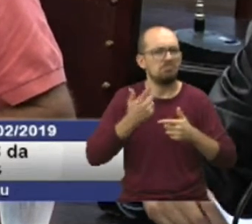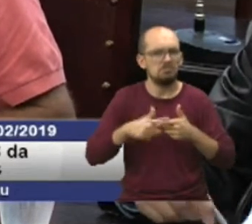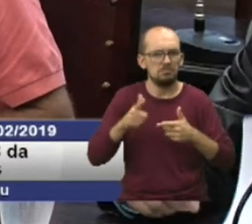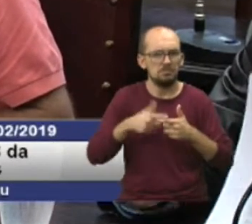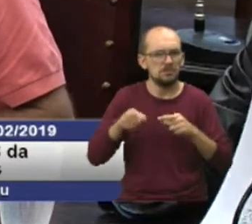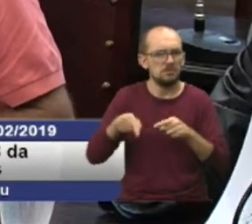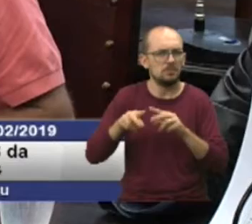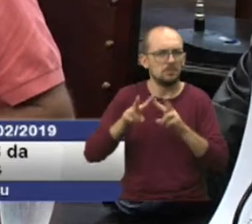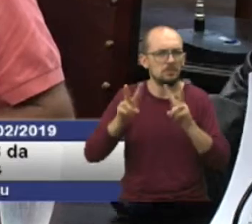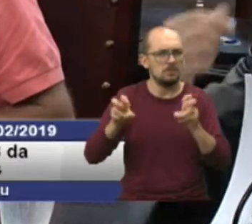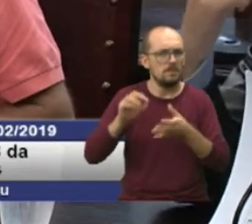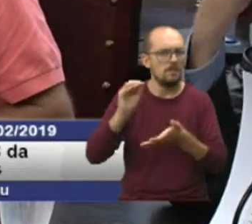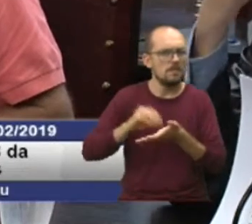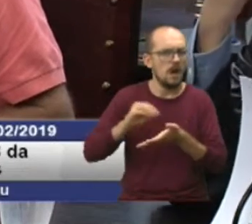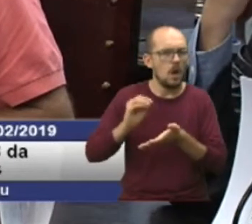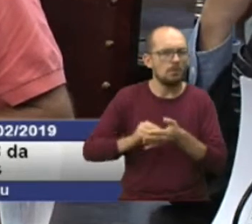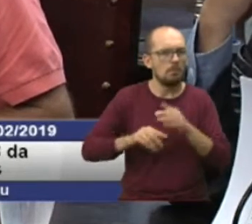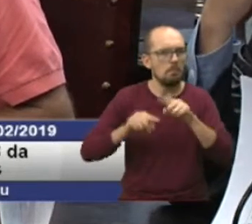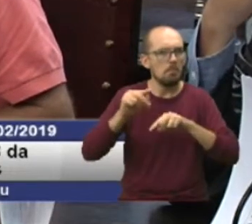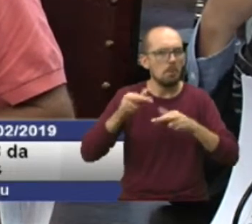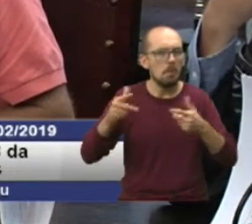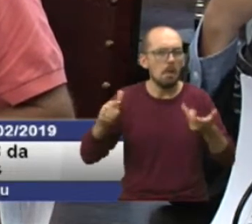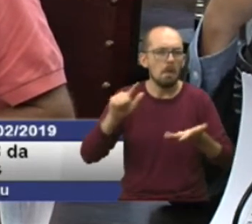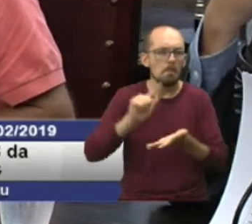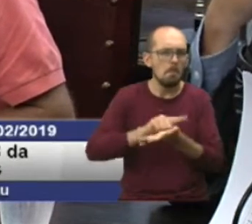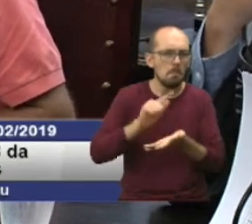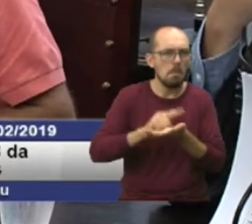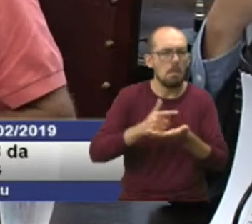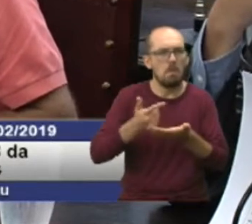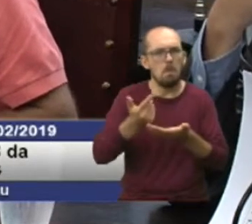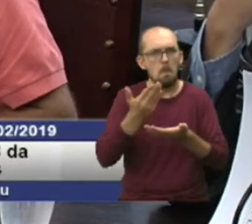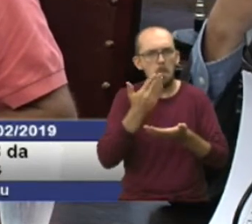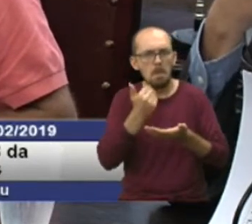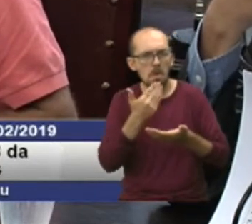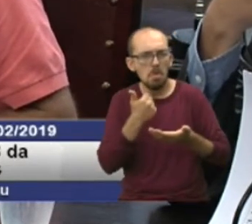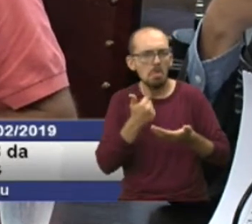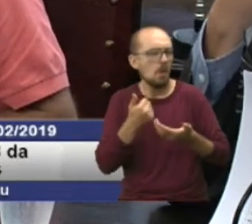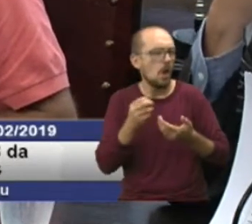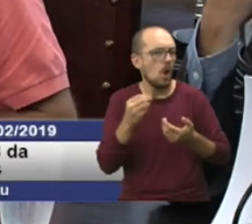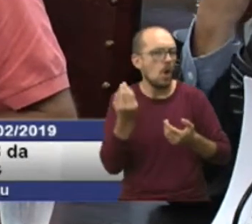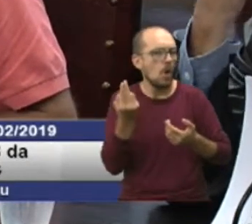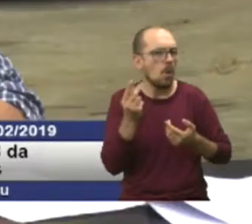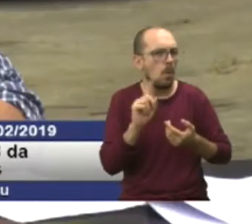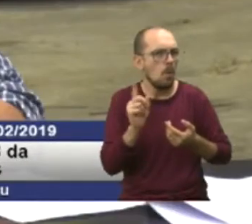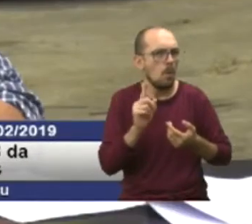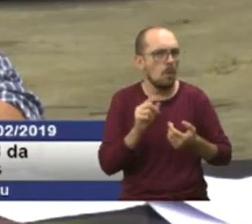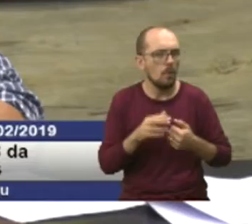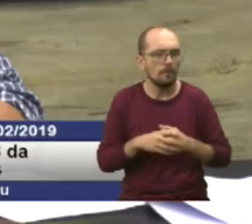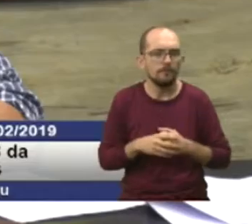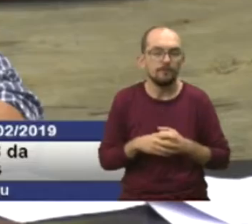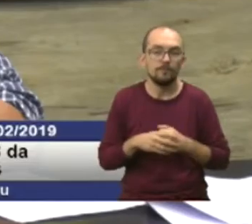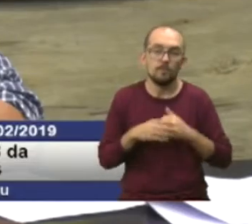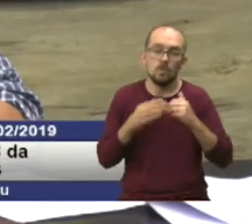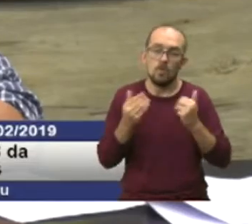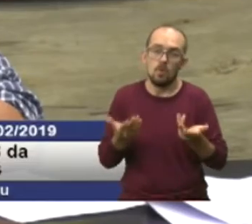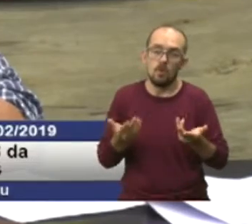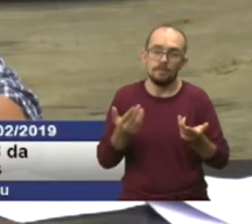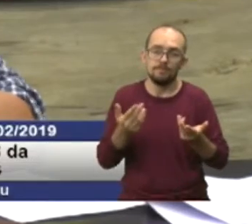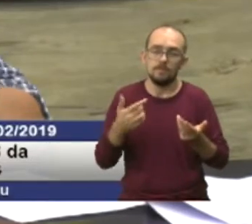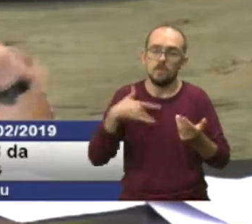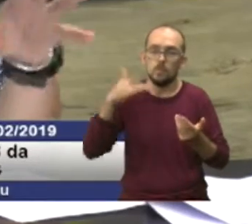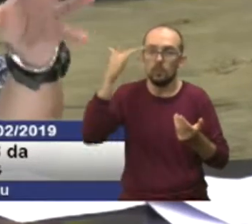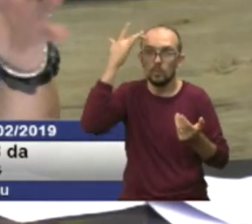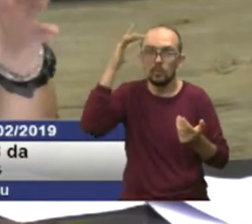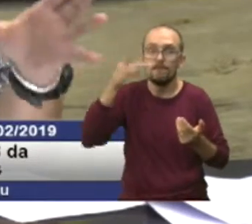coisa relacionada a esse tipo de falta de material, bem como na merenda ou não? Olha, Tito, eu não tenho como precisar